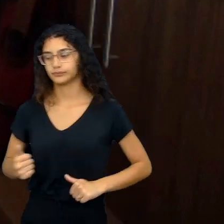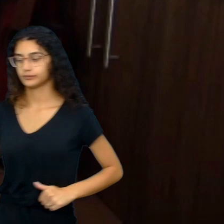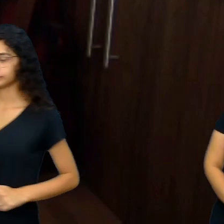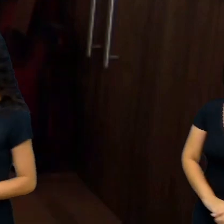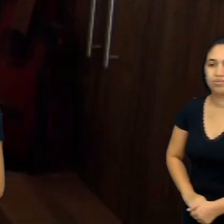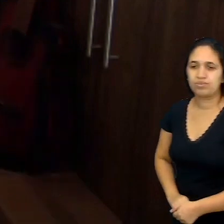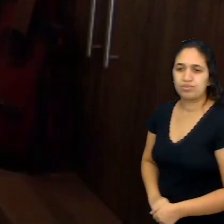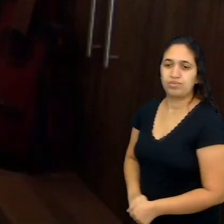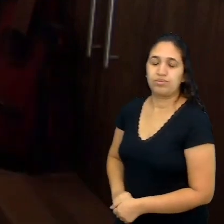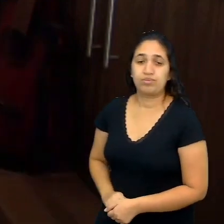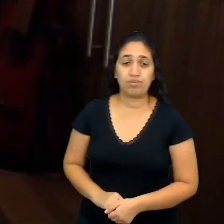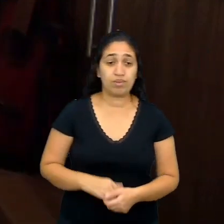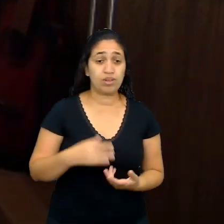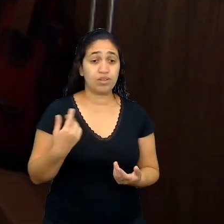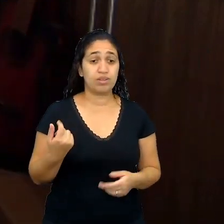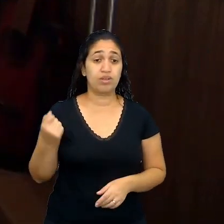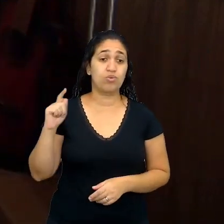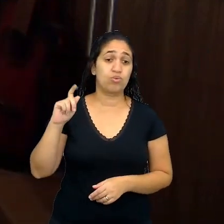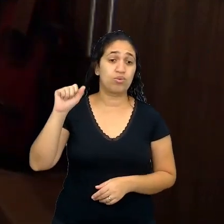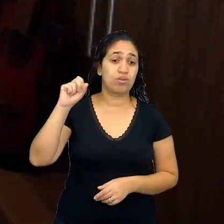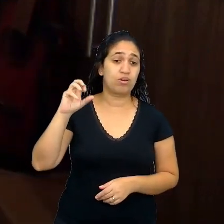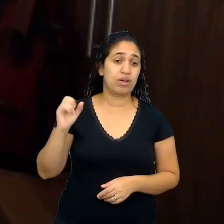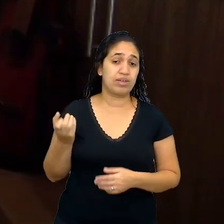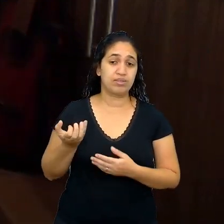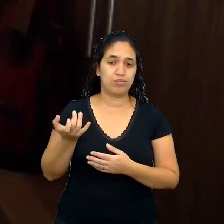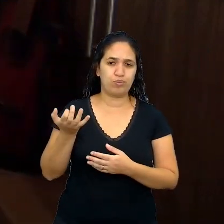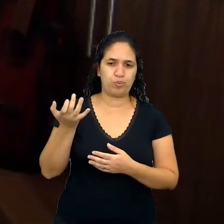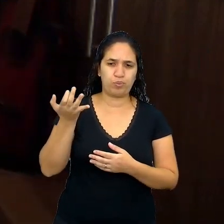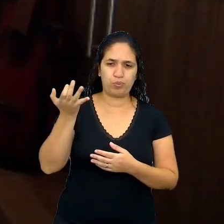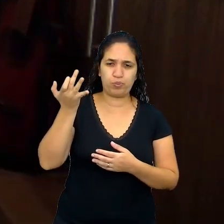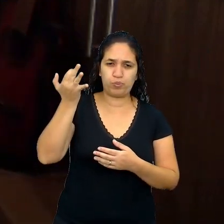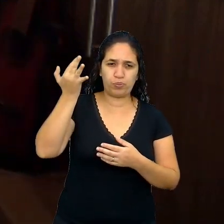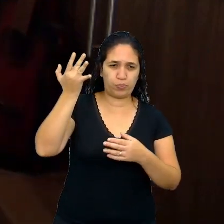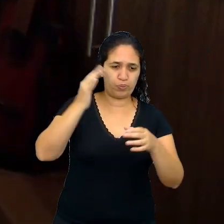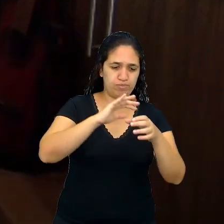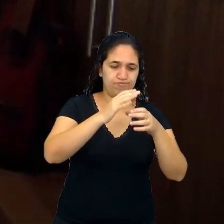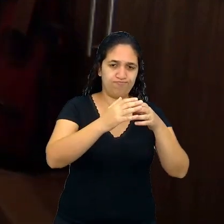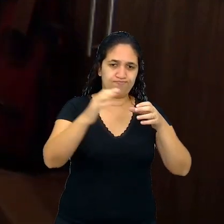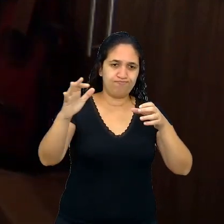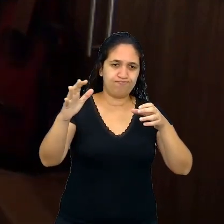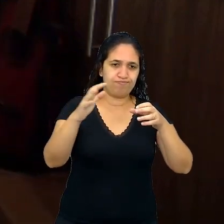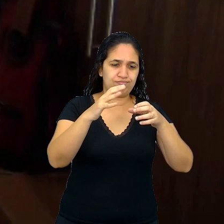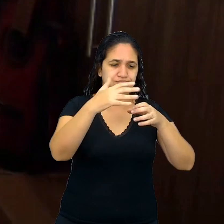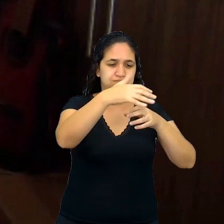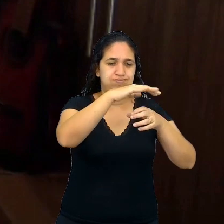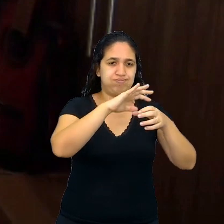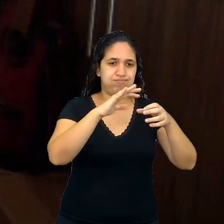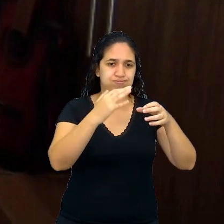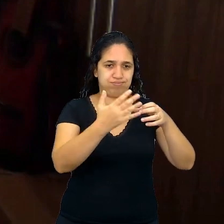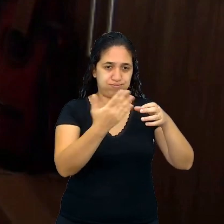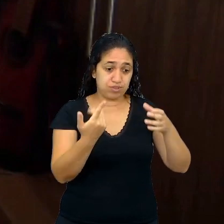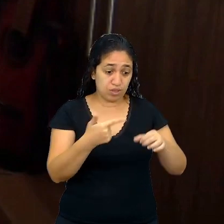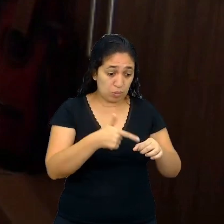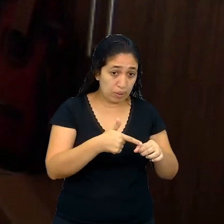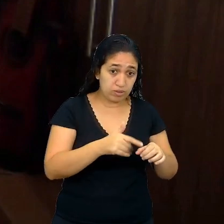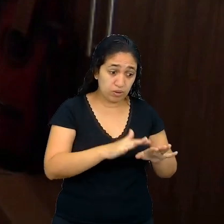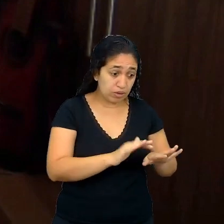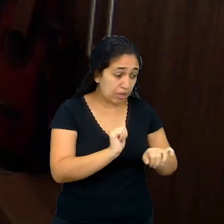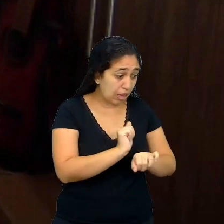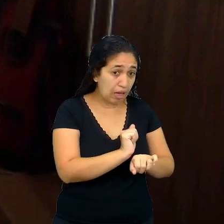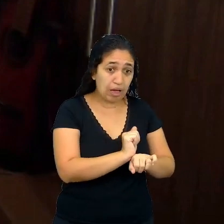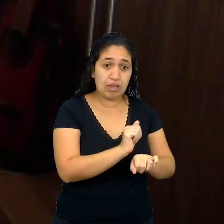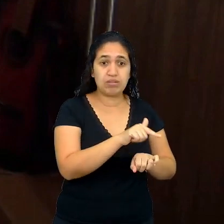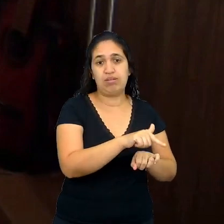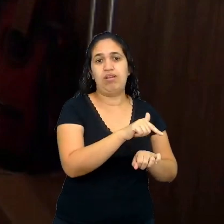gás carbônico que deveria estar preso sobre a Terra. Né? O petróleo era para estar lá bonitinho, quietinho, em